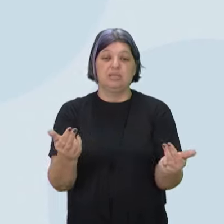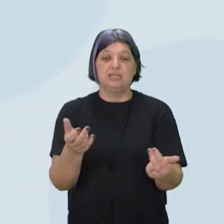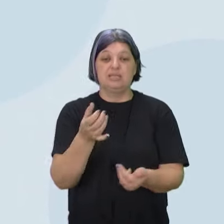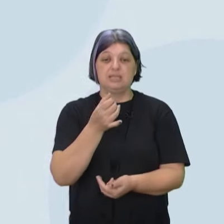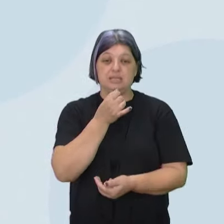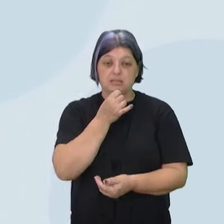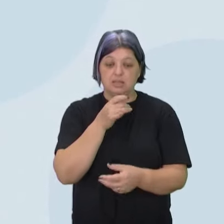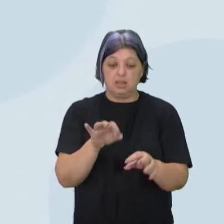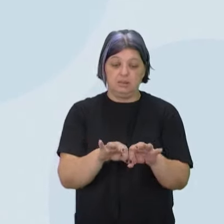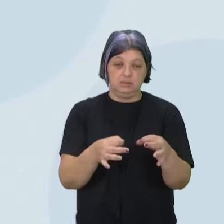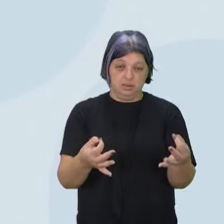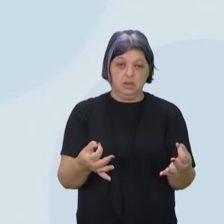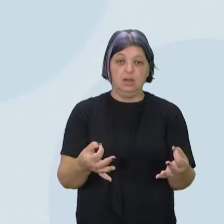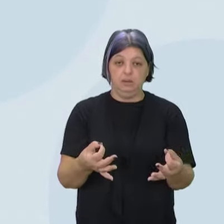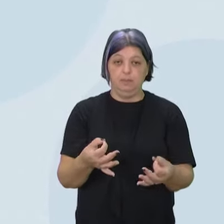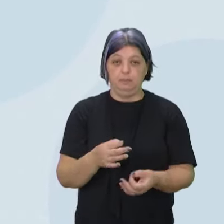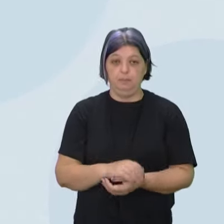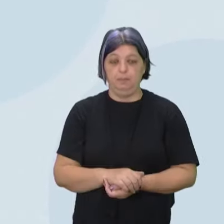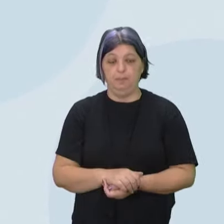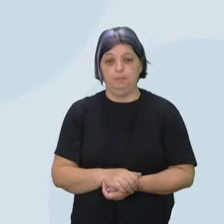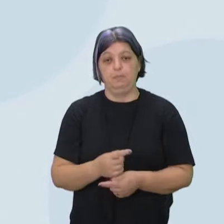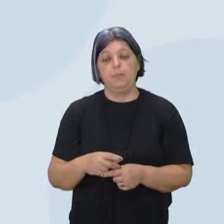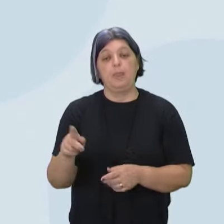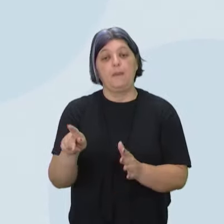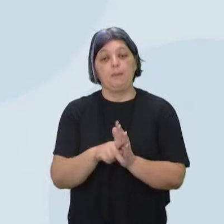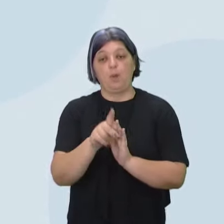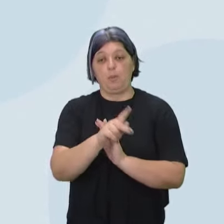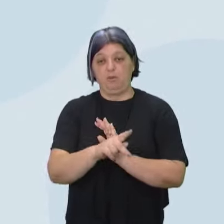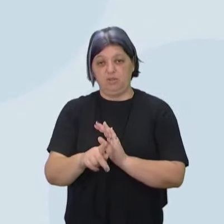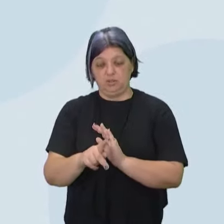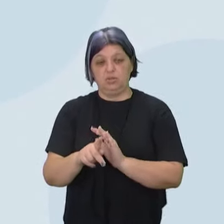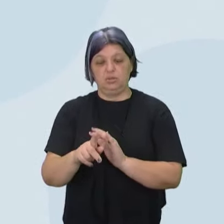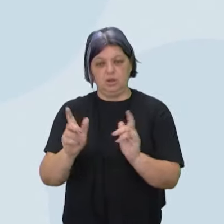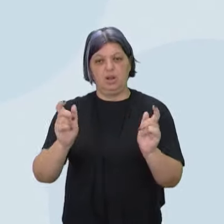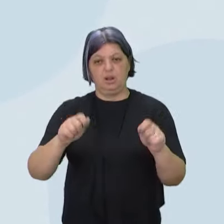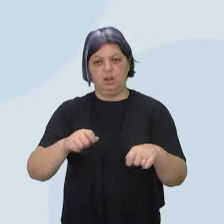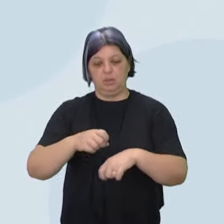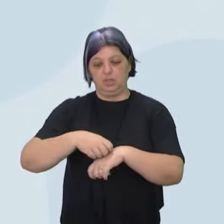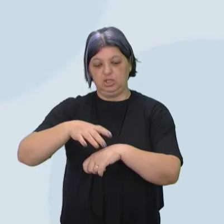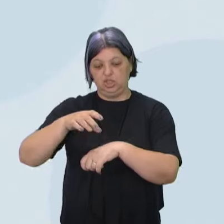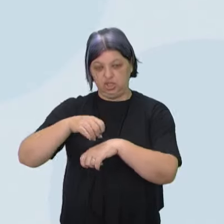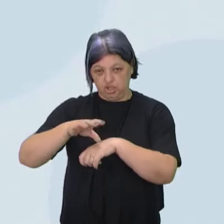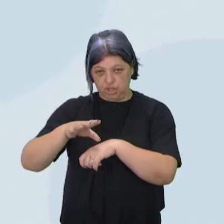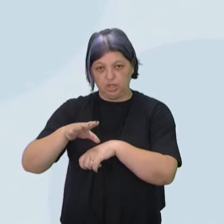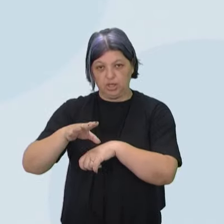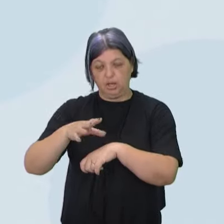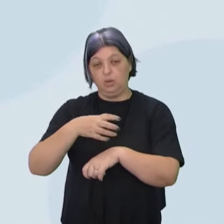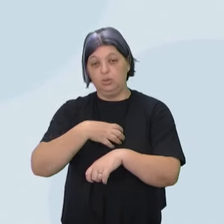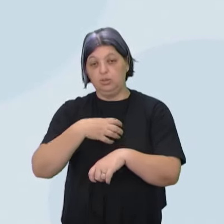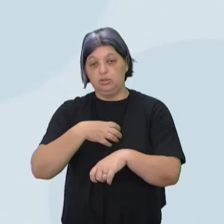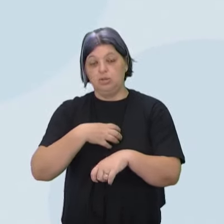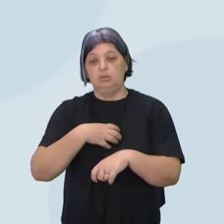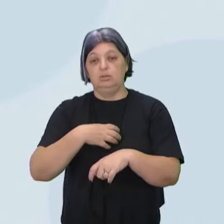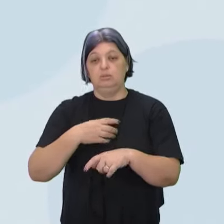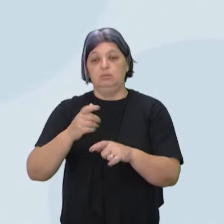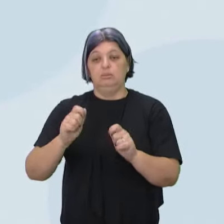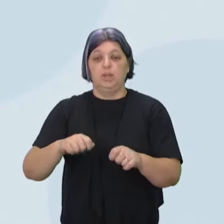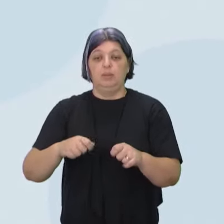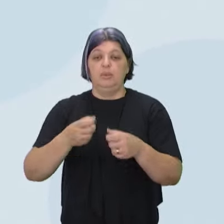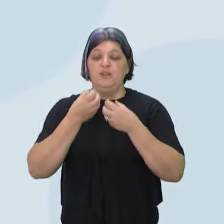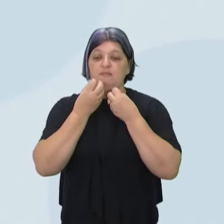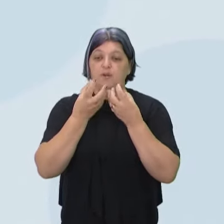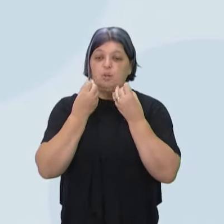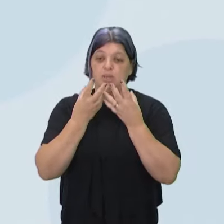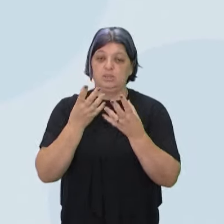né, trazer a informação para a gente, ou o próprio professor na sala de aula pode sugerir uma forma, né, que eles tragam a informação